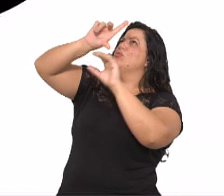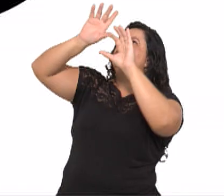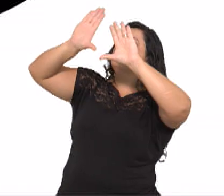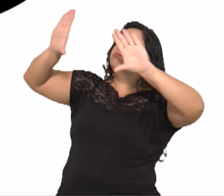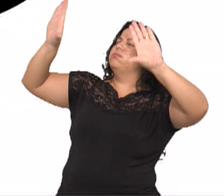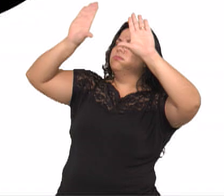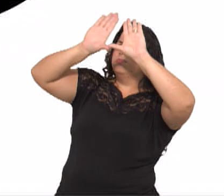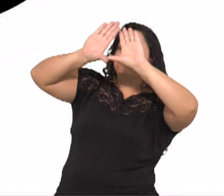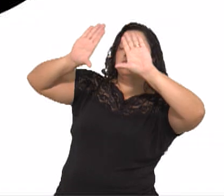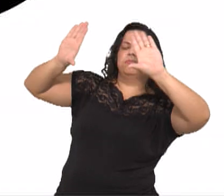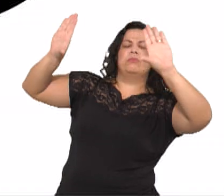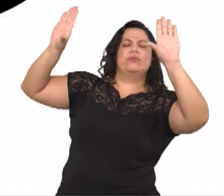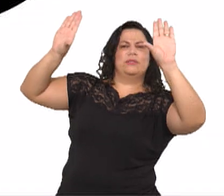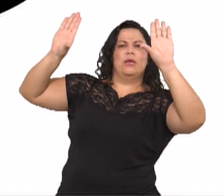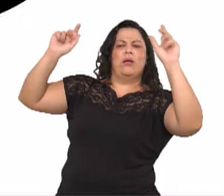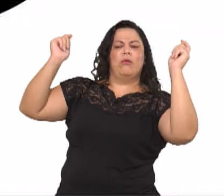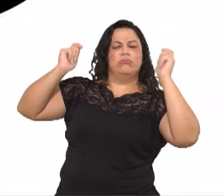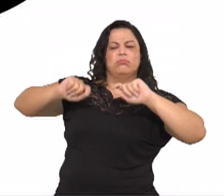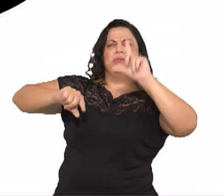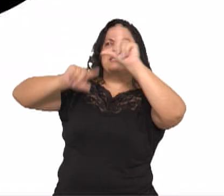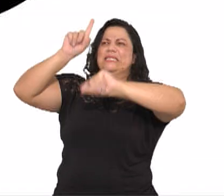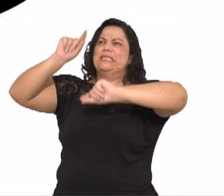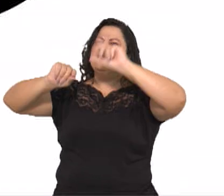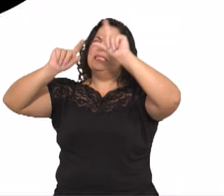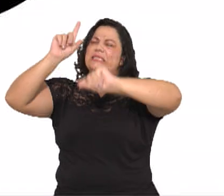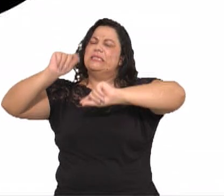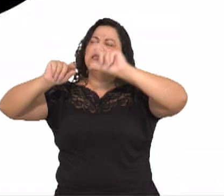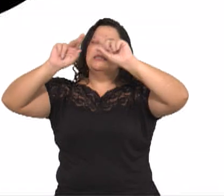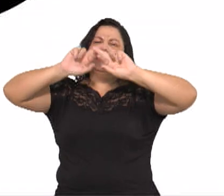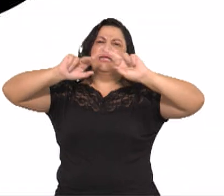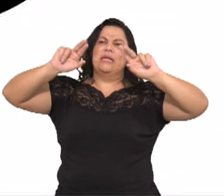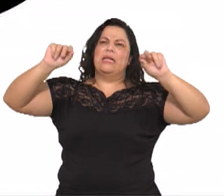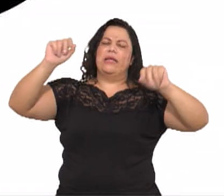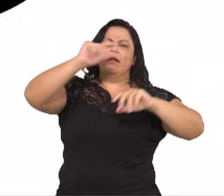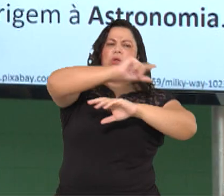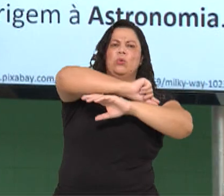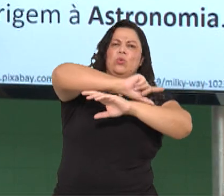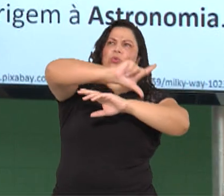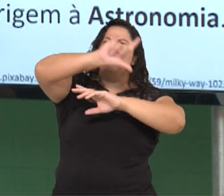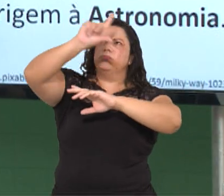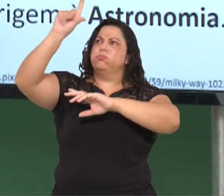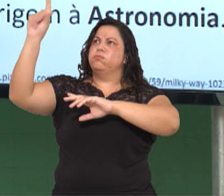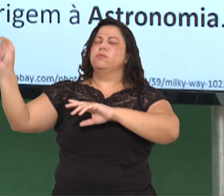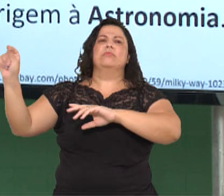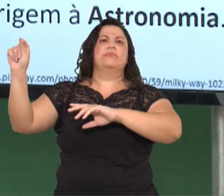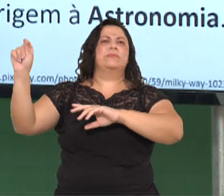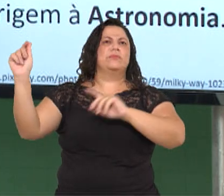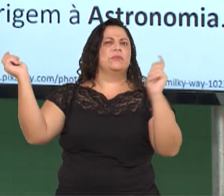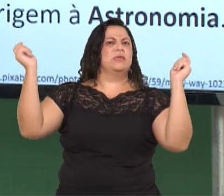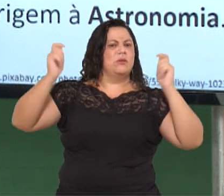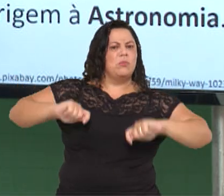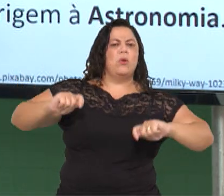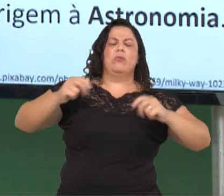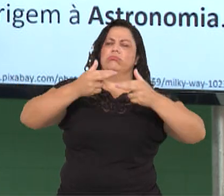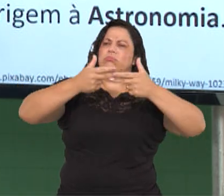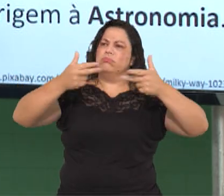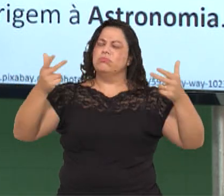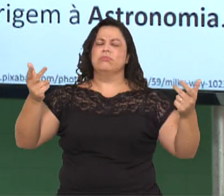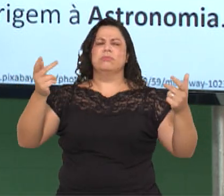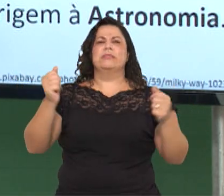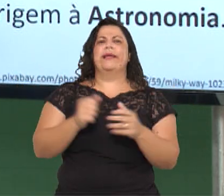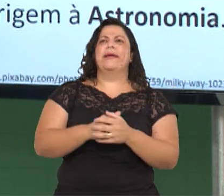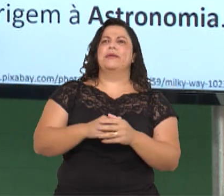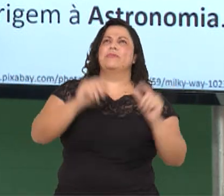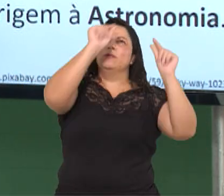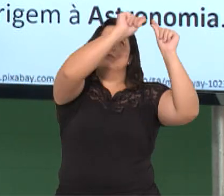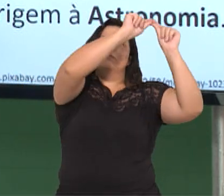Via Láctea, eu posso ter um cometa, eu posso ter um meteorito. Alguns desses astros, alguns desses elementos do